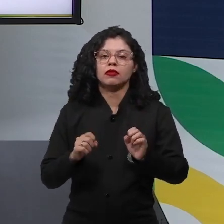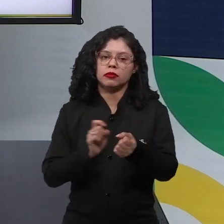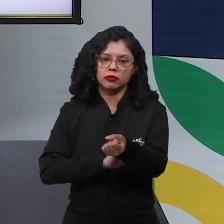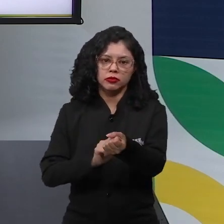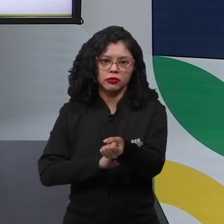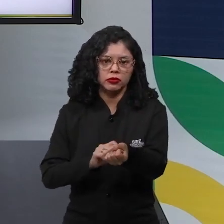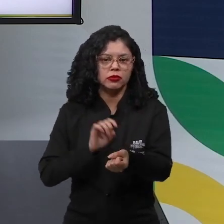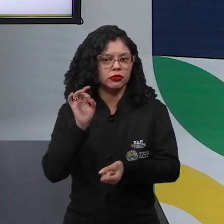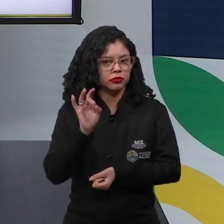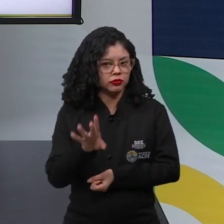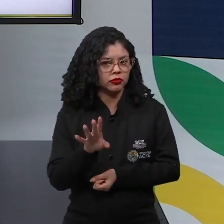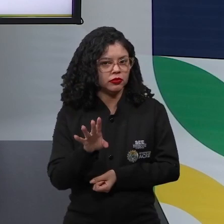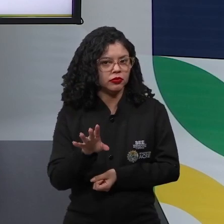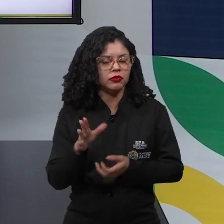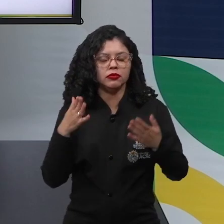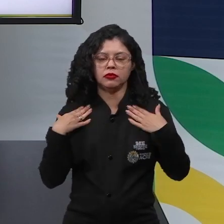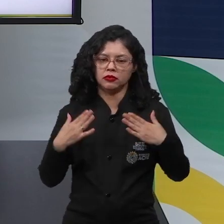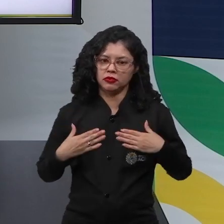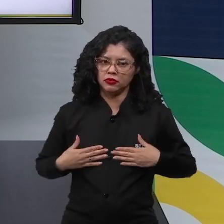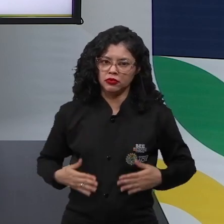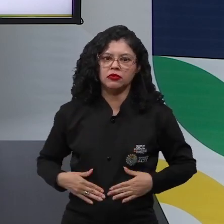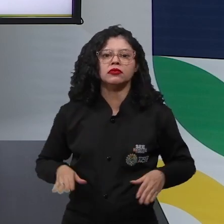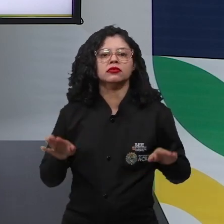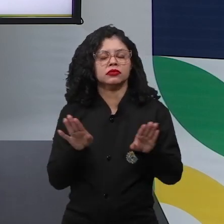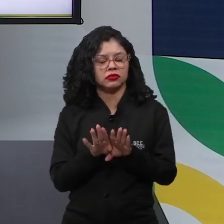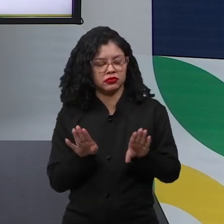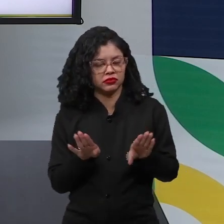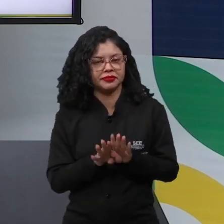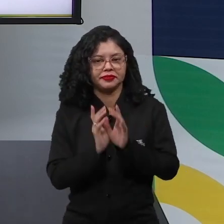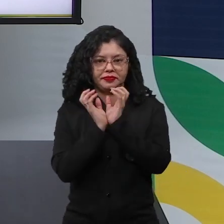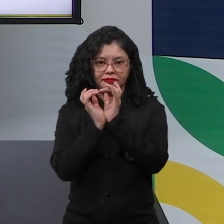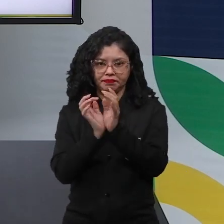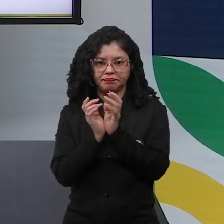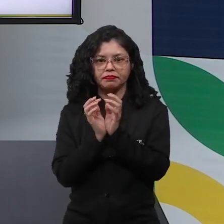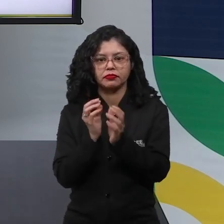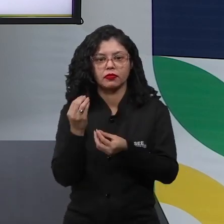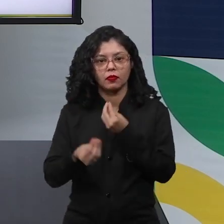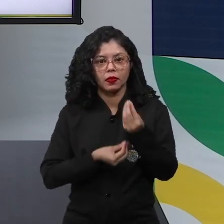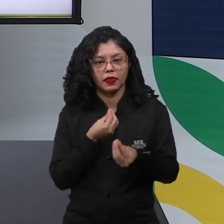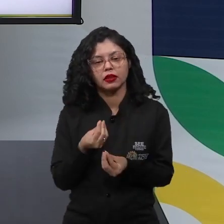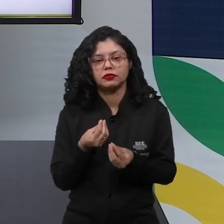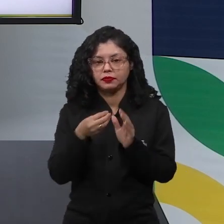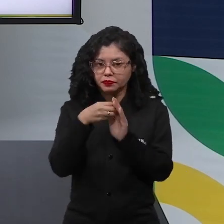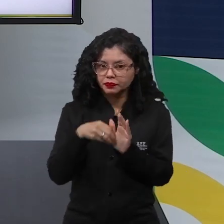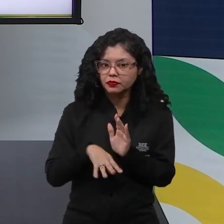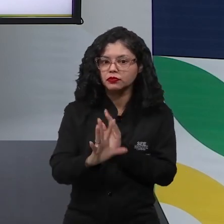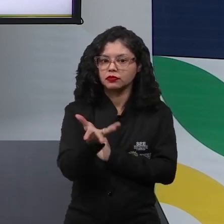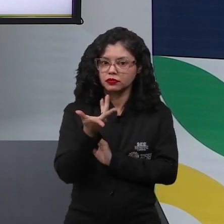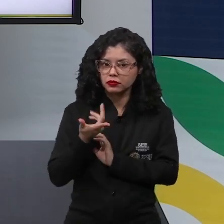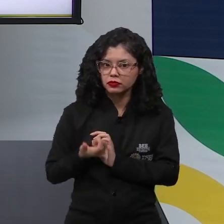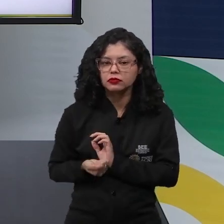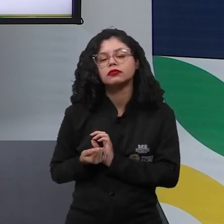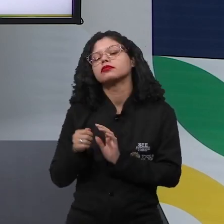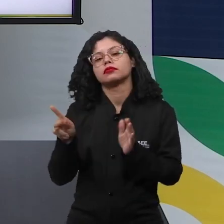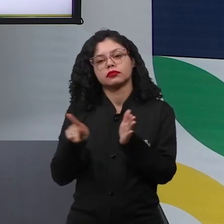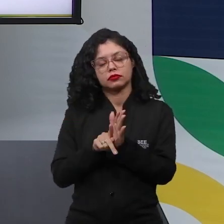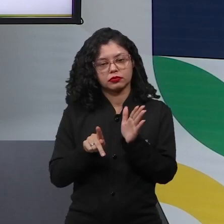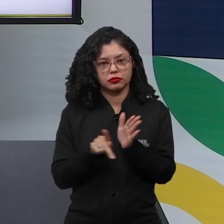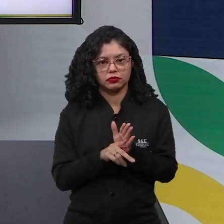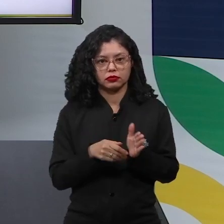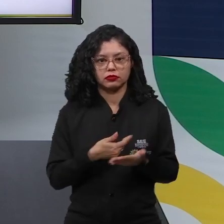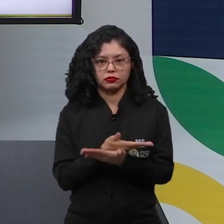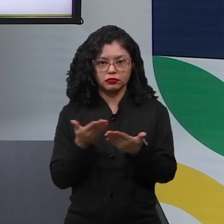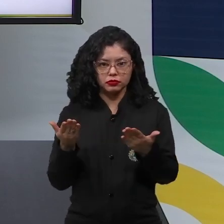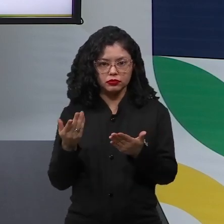é só o físico. Ele é também como a gente transmite e recebe esses sinais de um